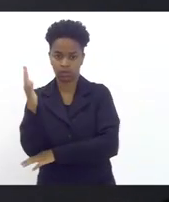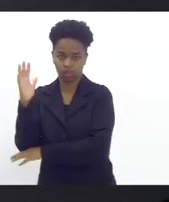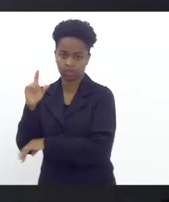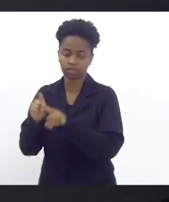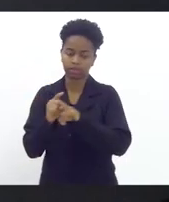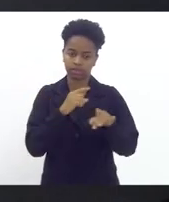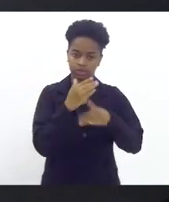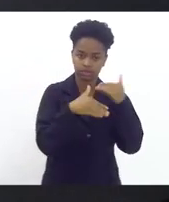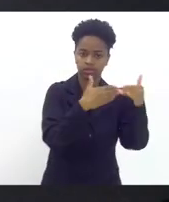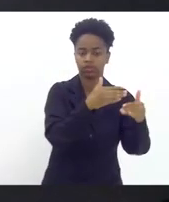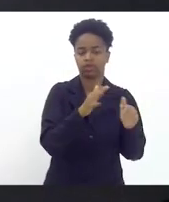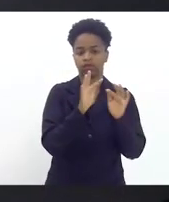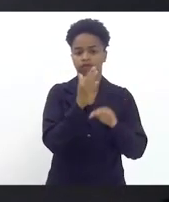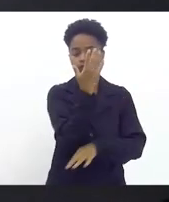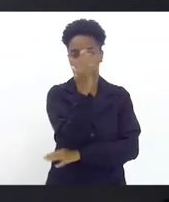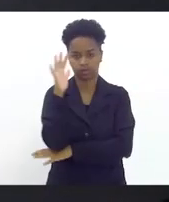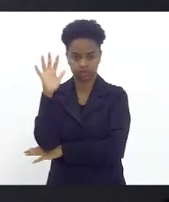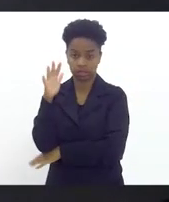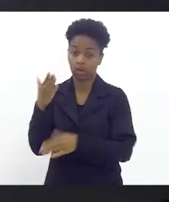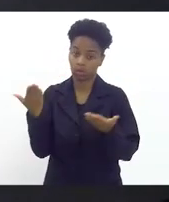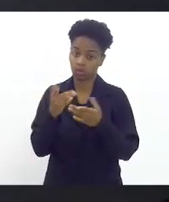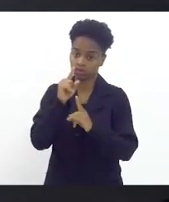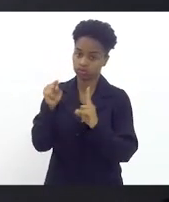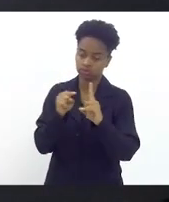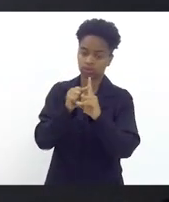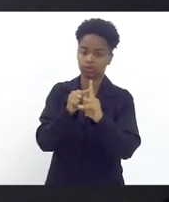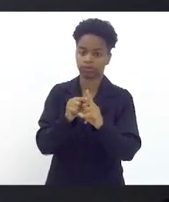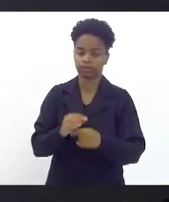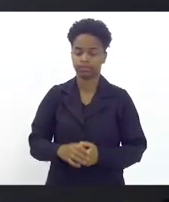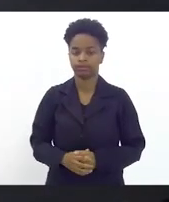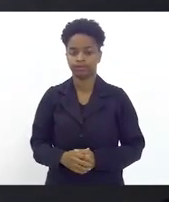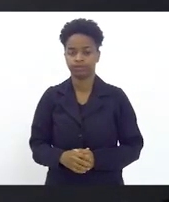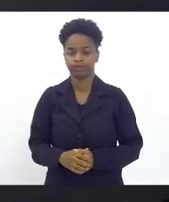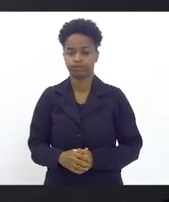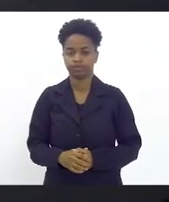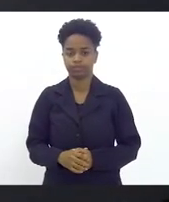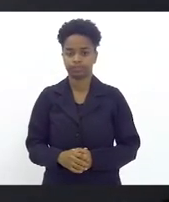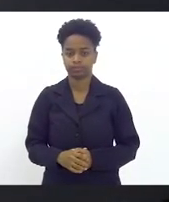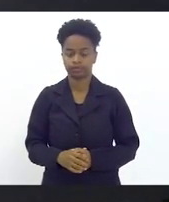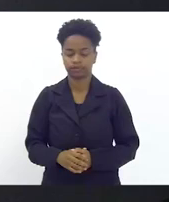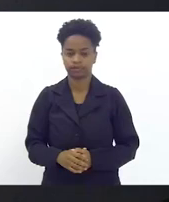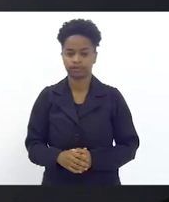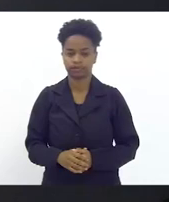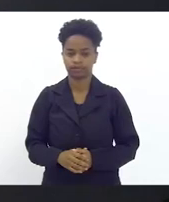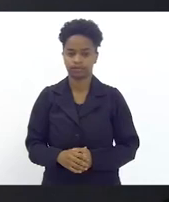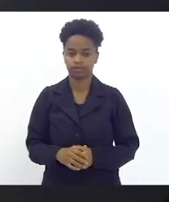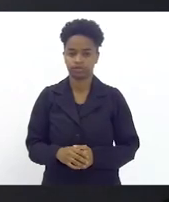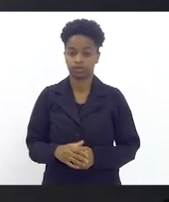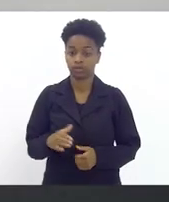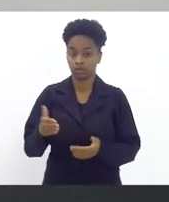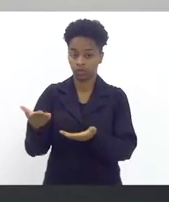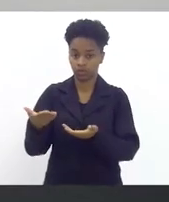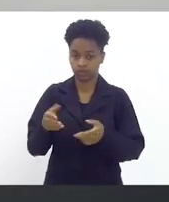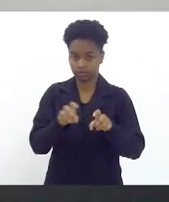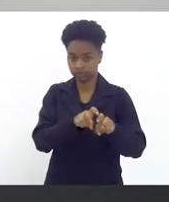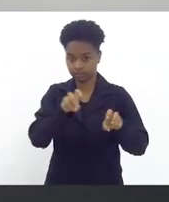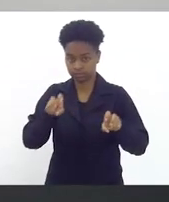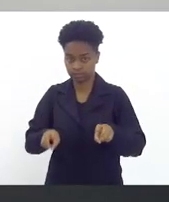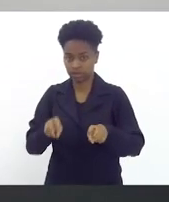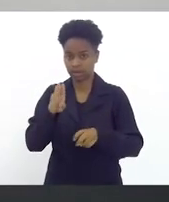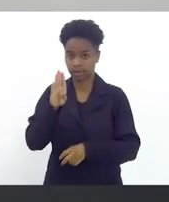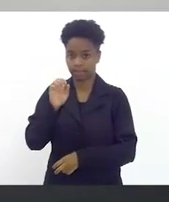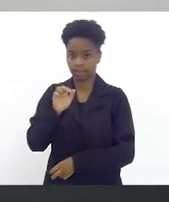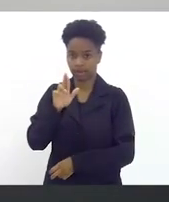Florestal e esse é o nosso eixo de hoje bem chamo para compor a mesa Bárbara